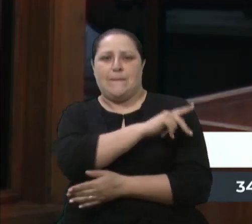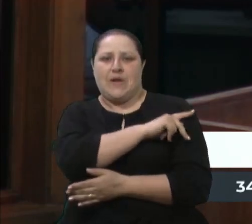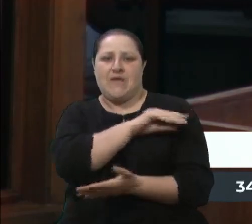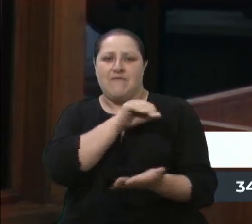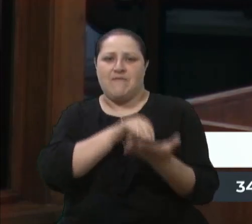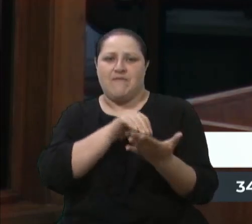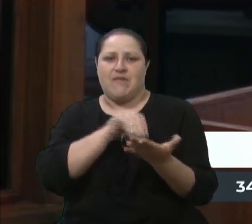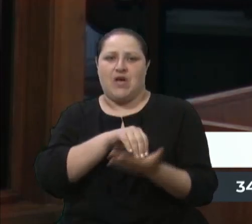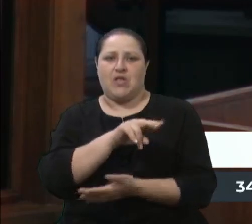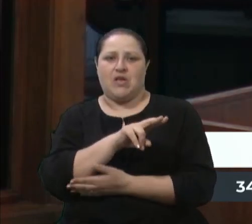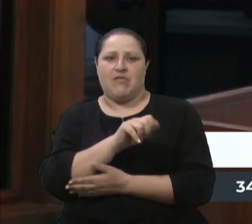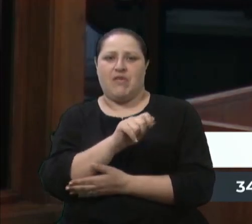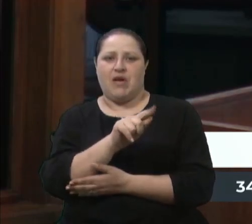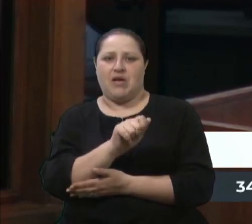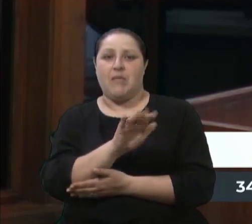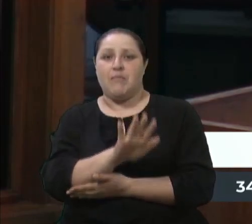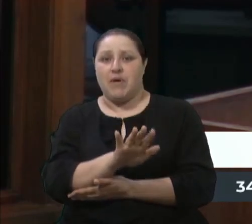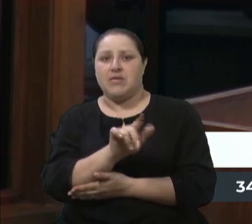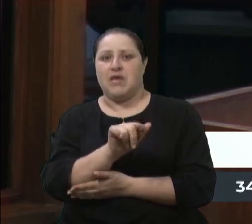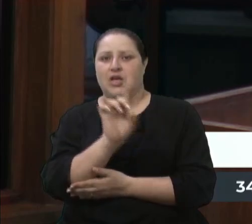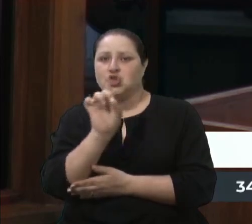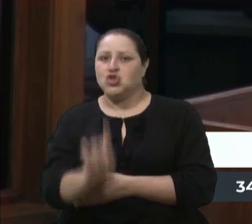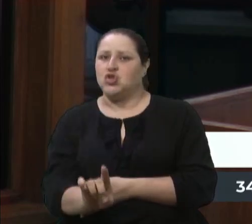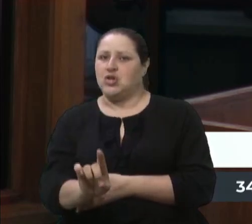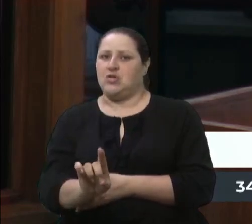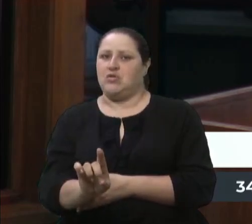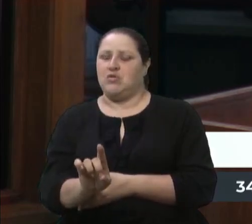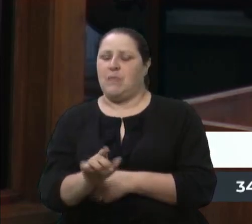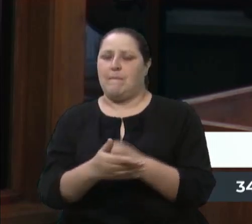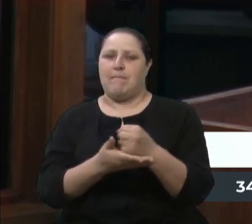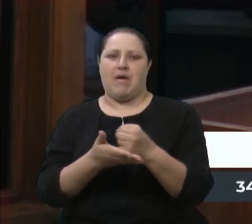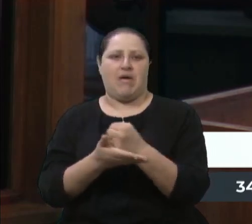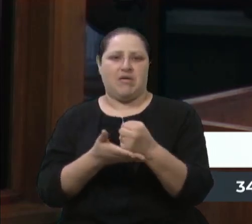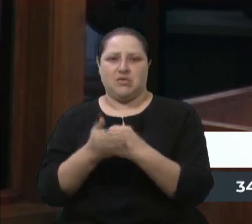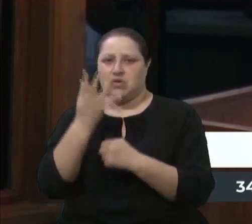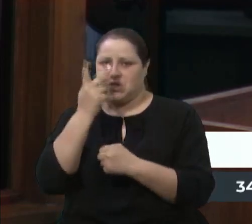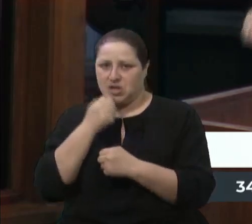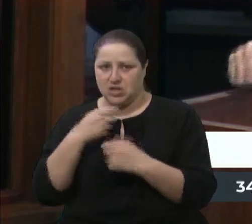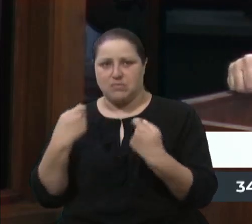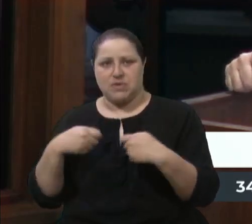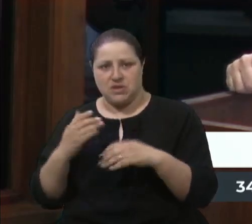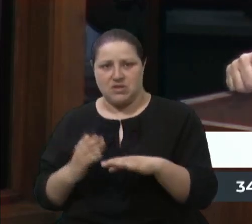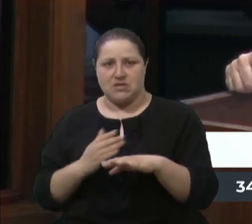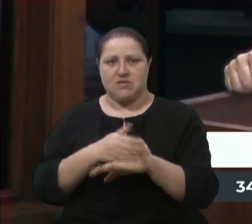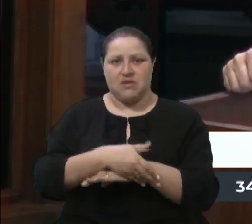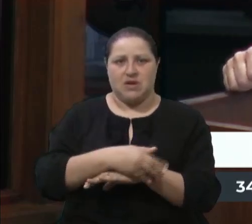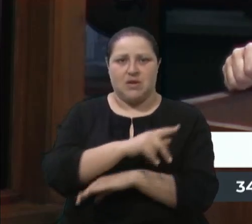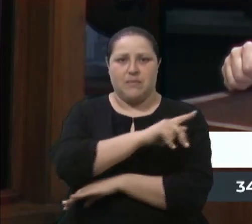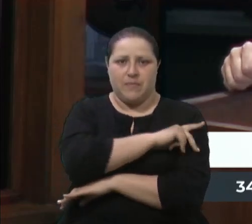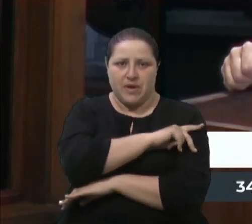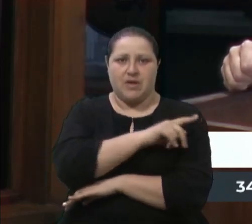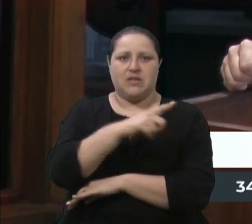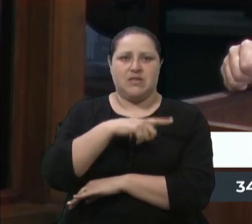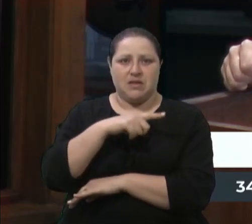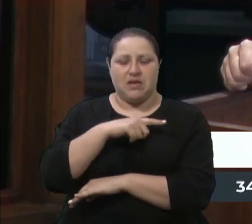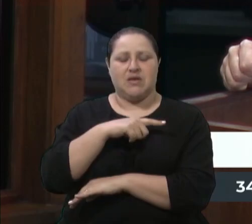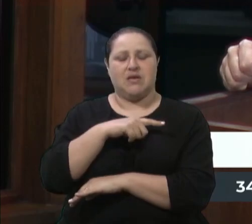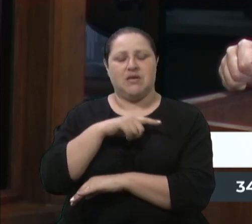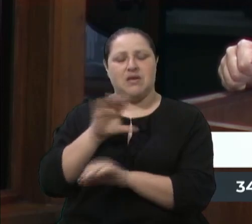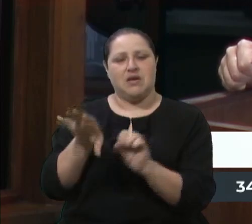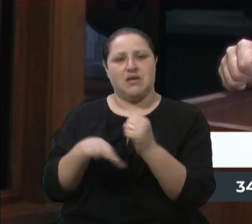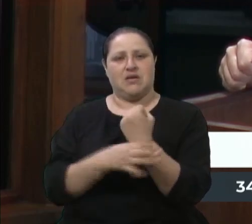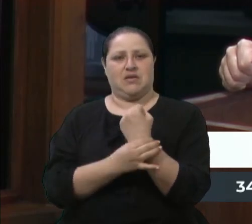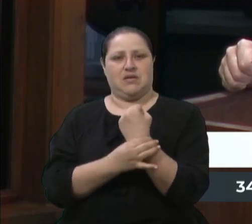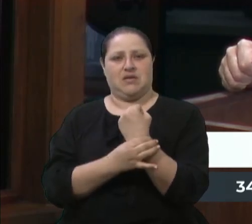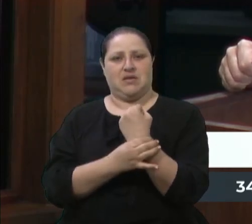é um direito elementar, que essas crianças acessem a pré-escola, estejam resguardadas do ponto de vista pedagógico